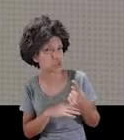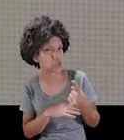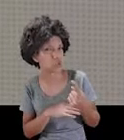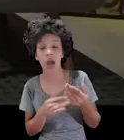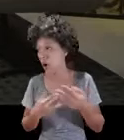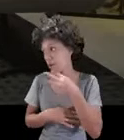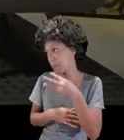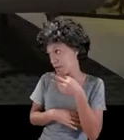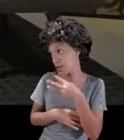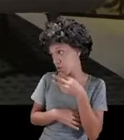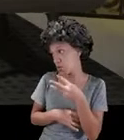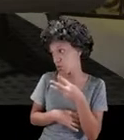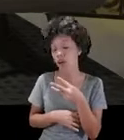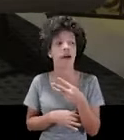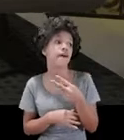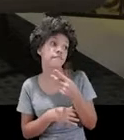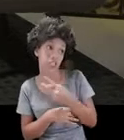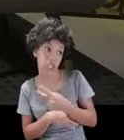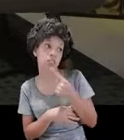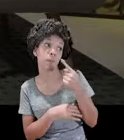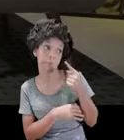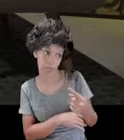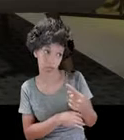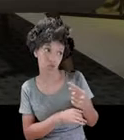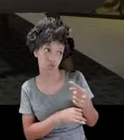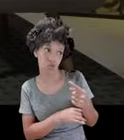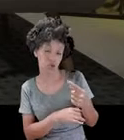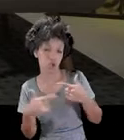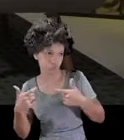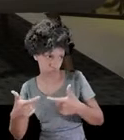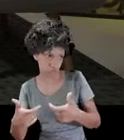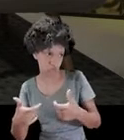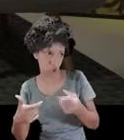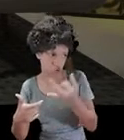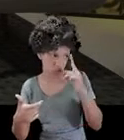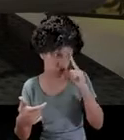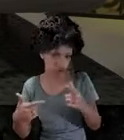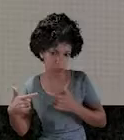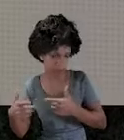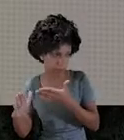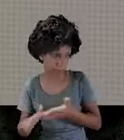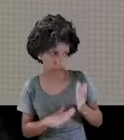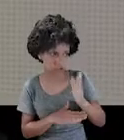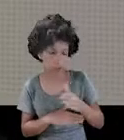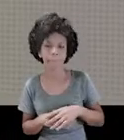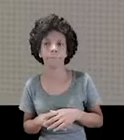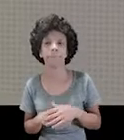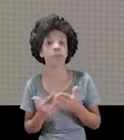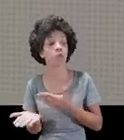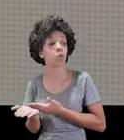21 está em 21º não exime o primeiro dia do conflito da Guerra